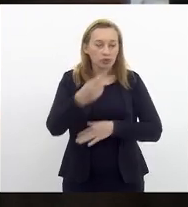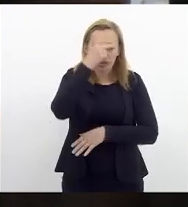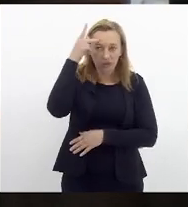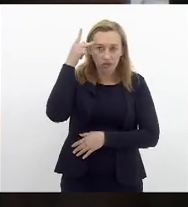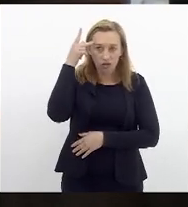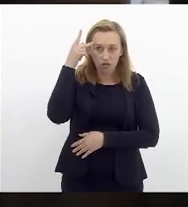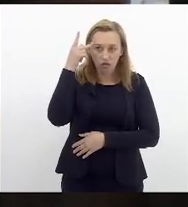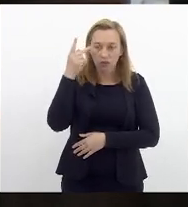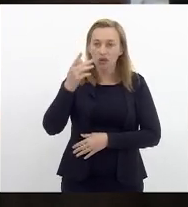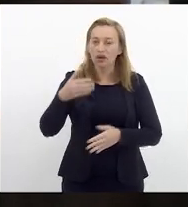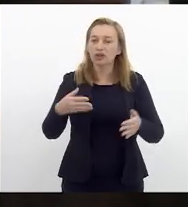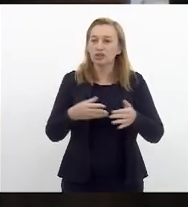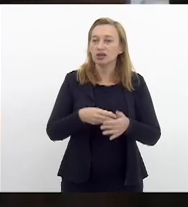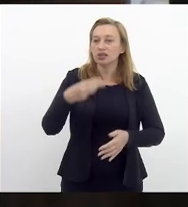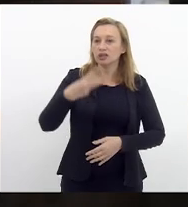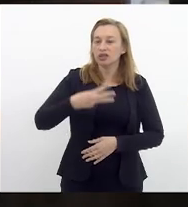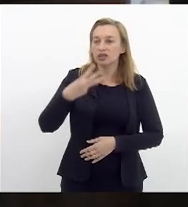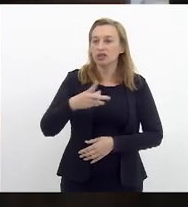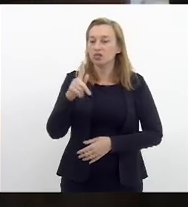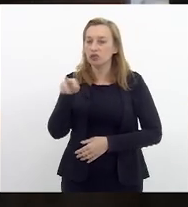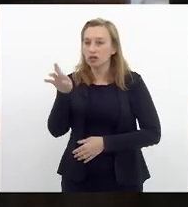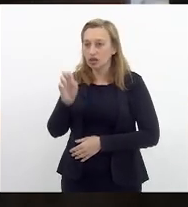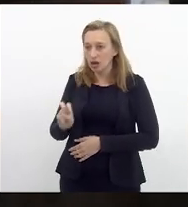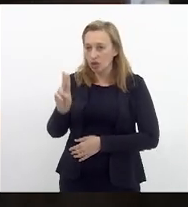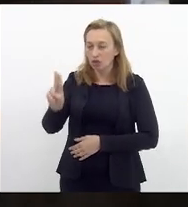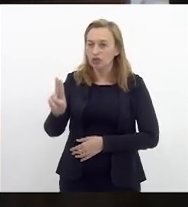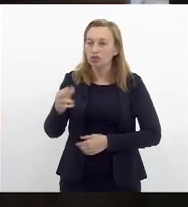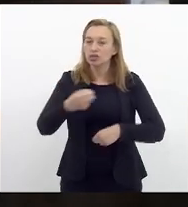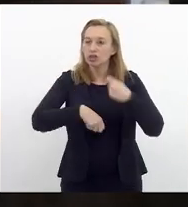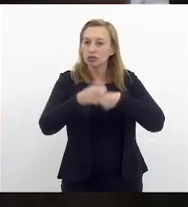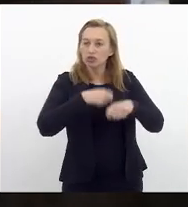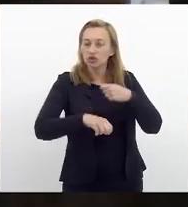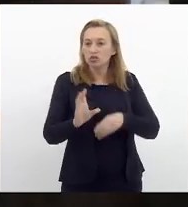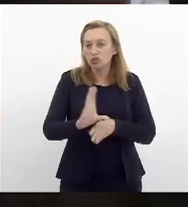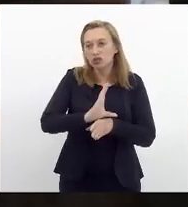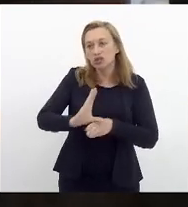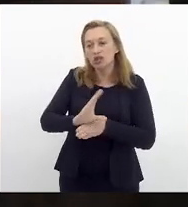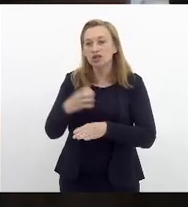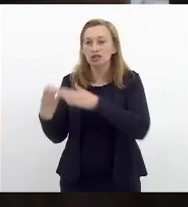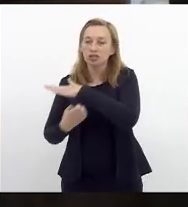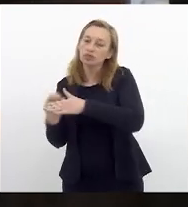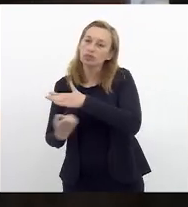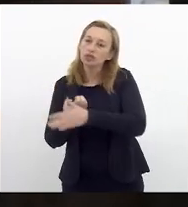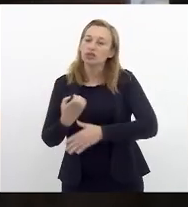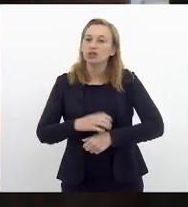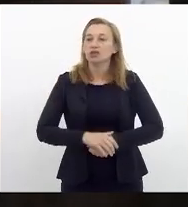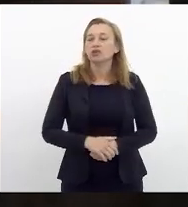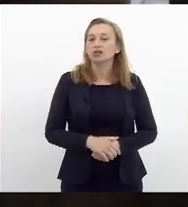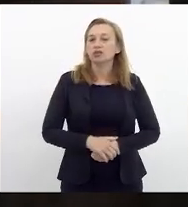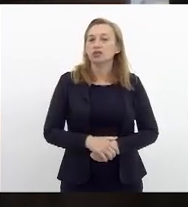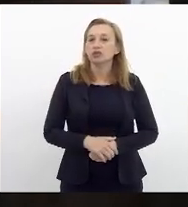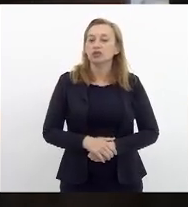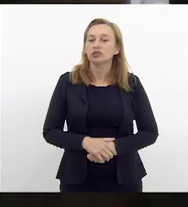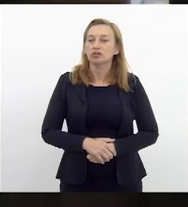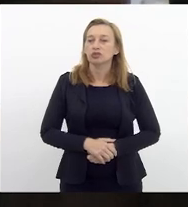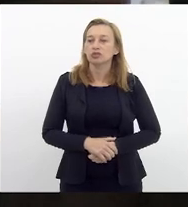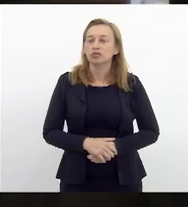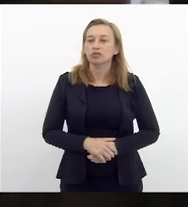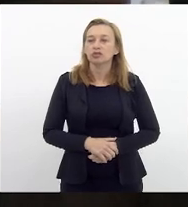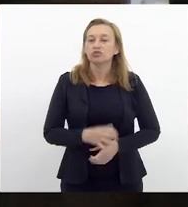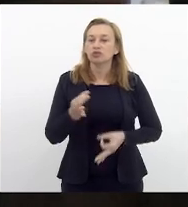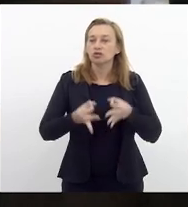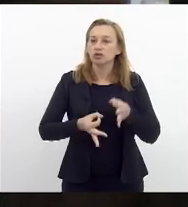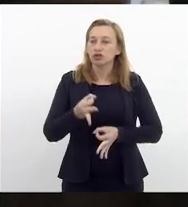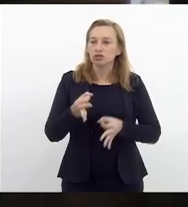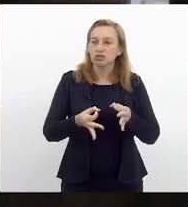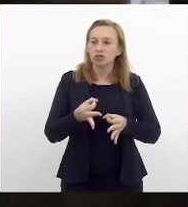até terceiro grau de dirigente, administrador ou conselheiro de empresas submetidas efetiva ou potencialmente à